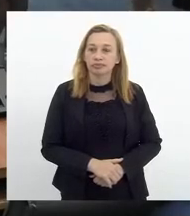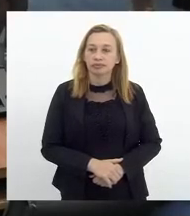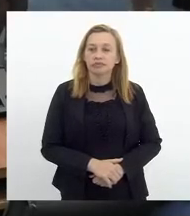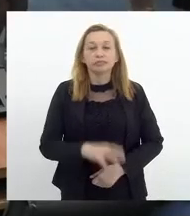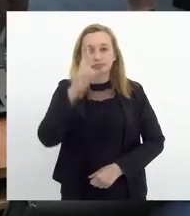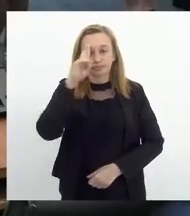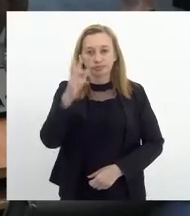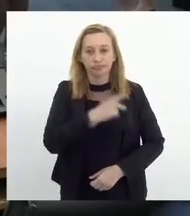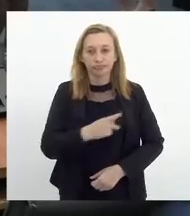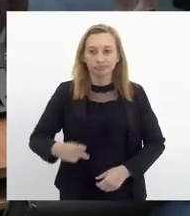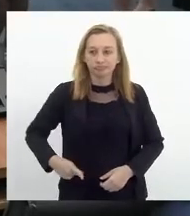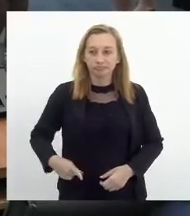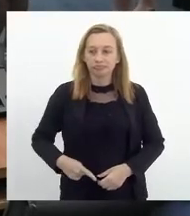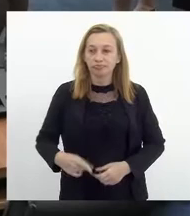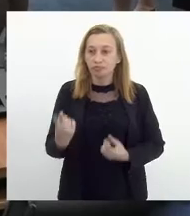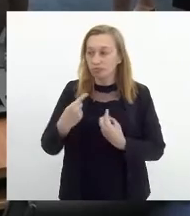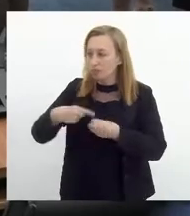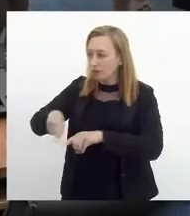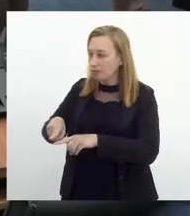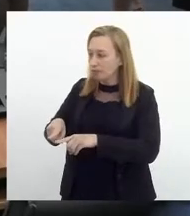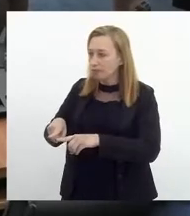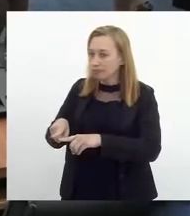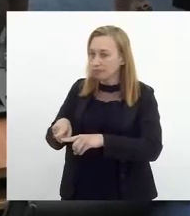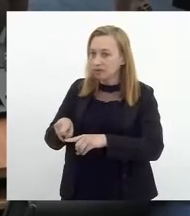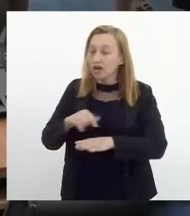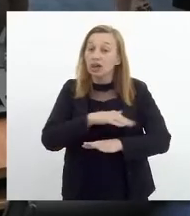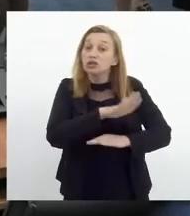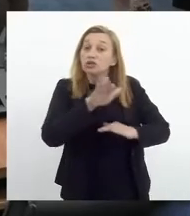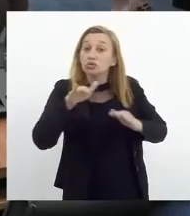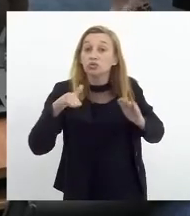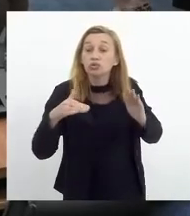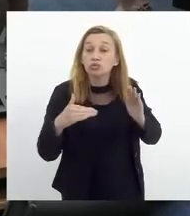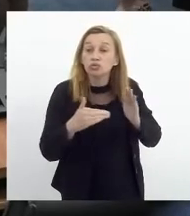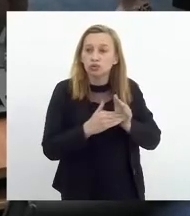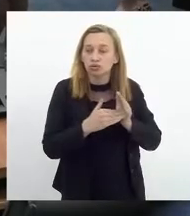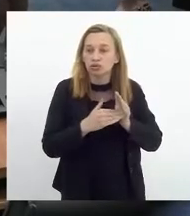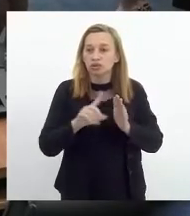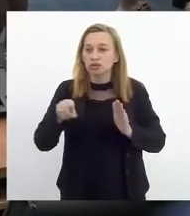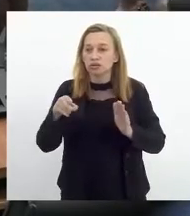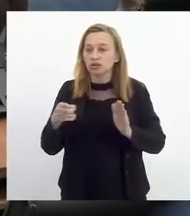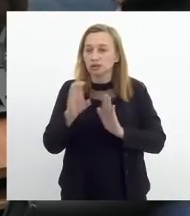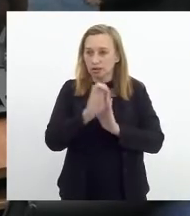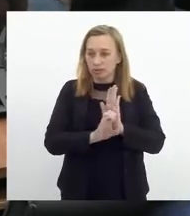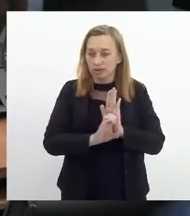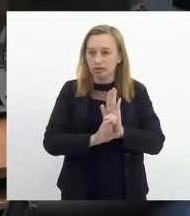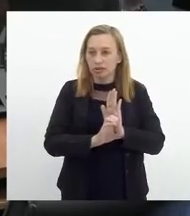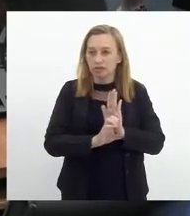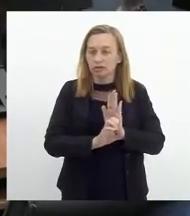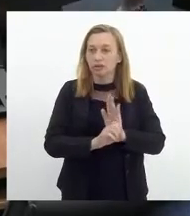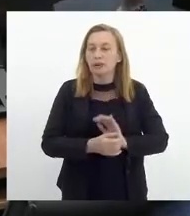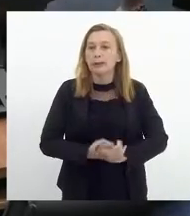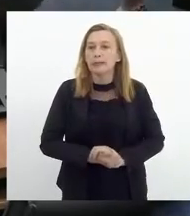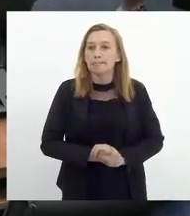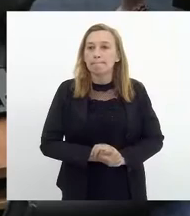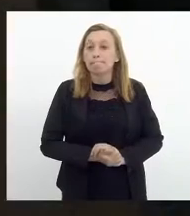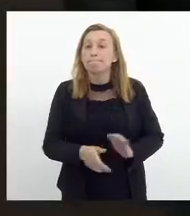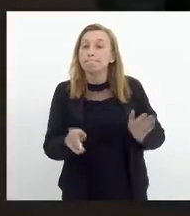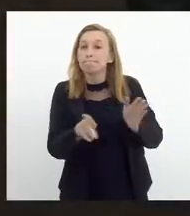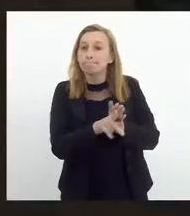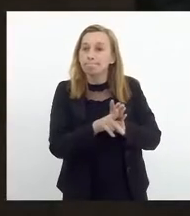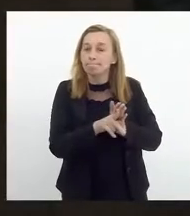Senhor presidente, o parecer é contrário a todas as demais emendas. Aparecendo sobre o